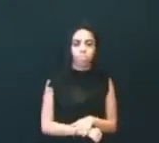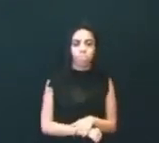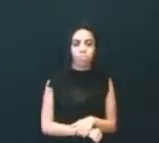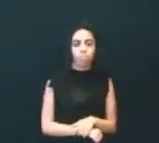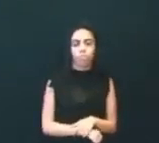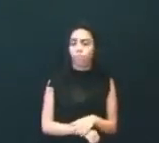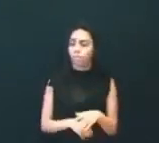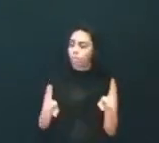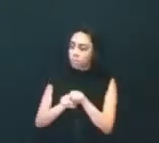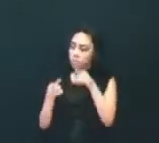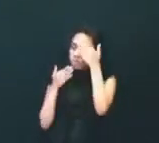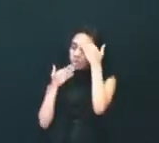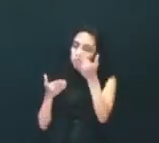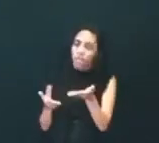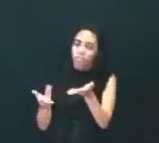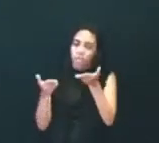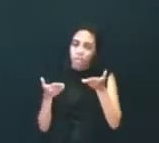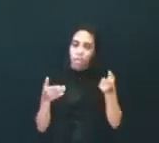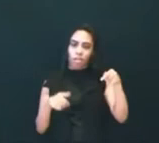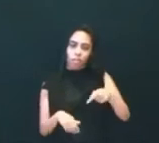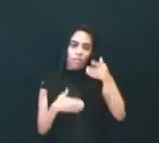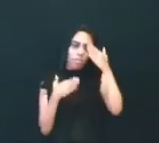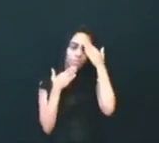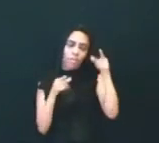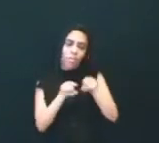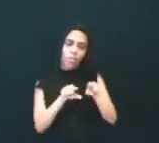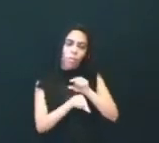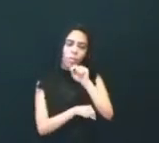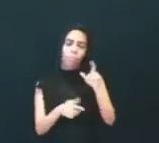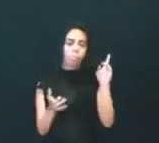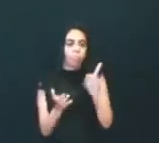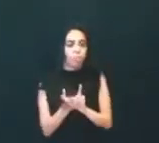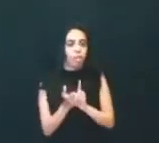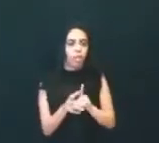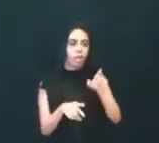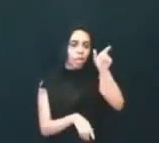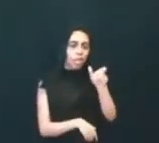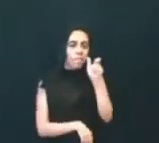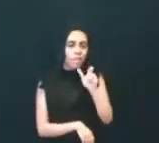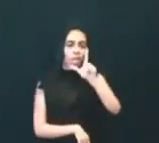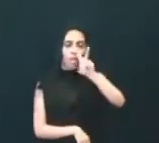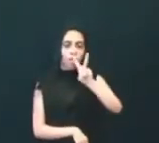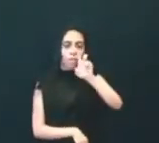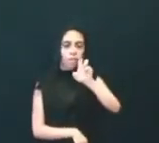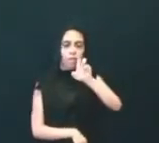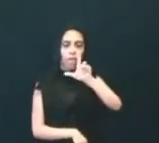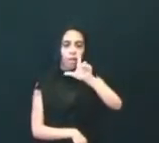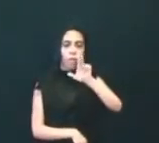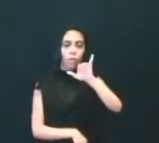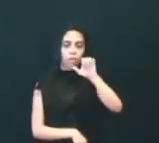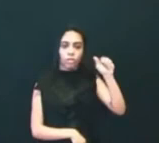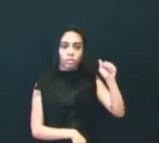Obrigado pelo convite. Eu queria agradecer de coração a Velúzia, parabenizar pelo trabalho que ela